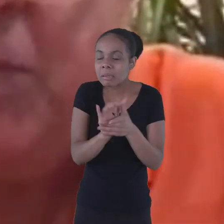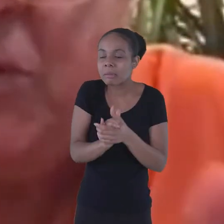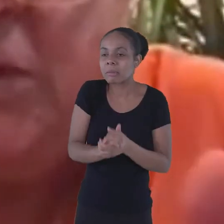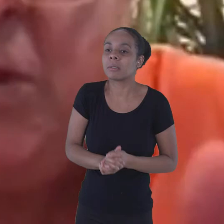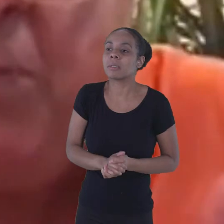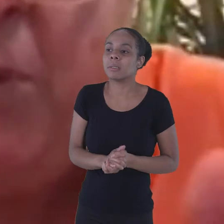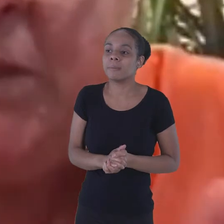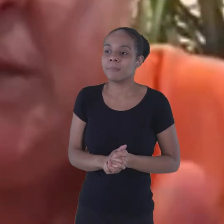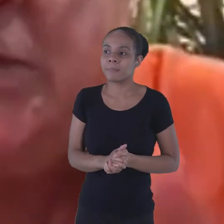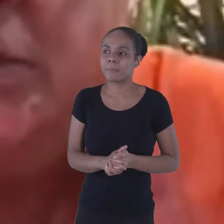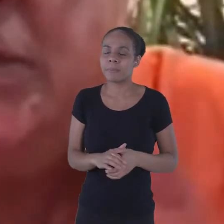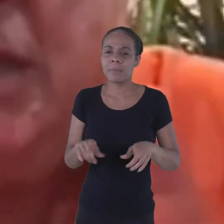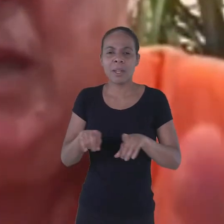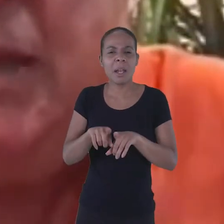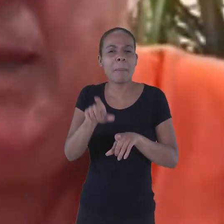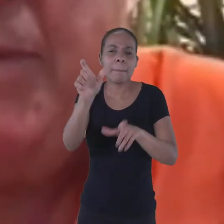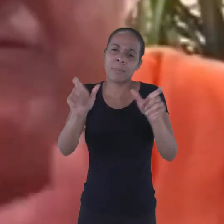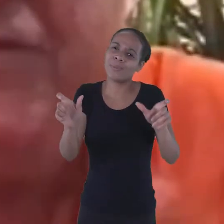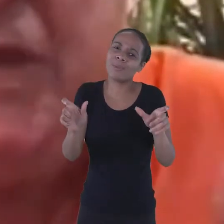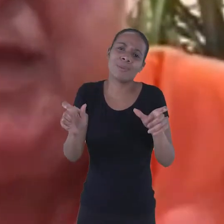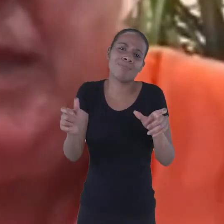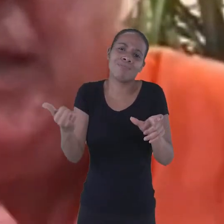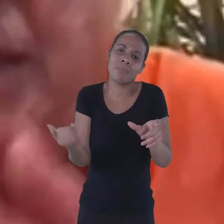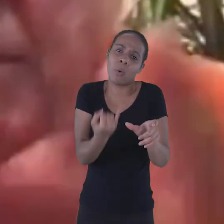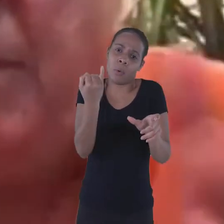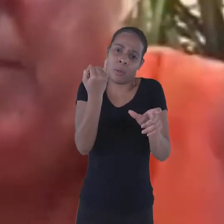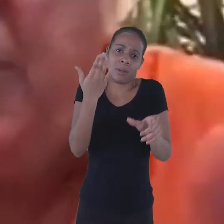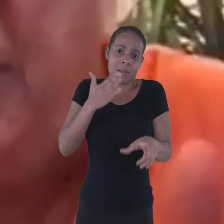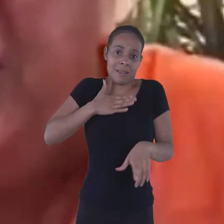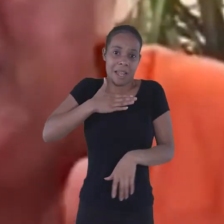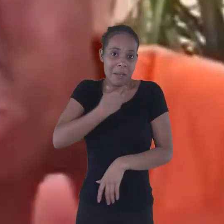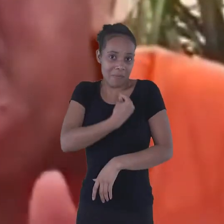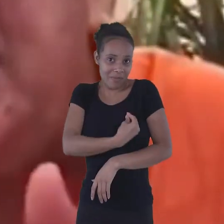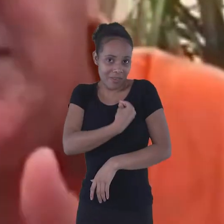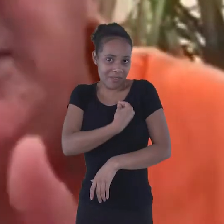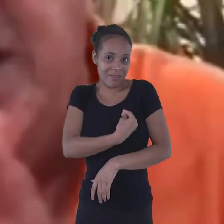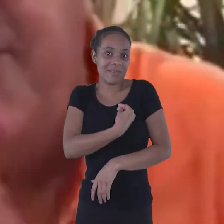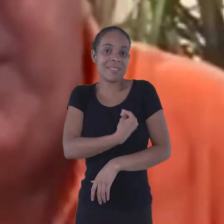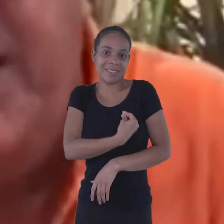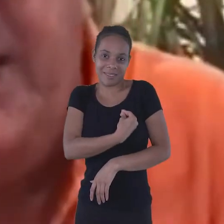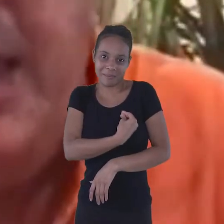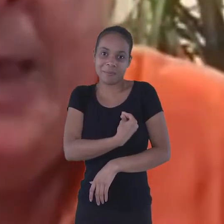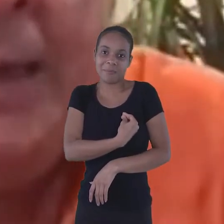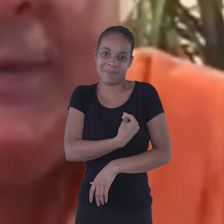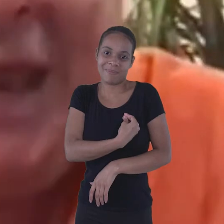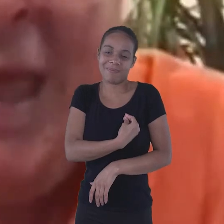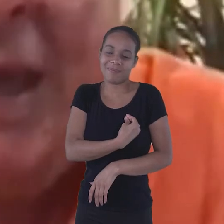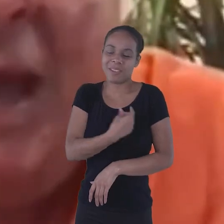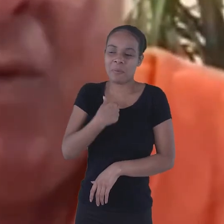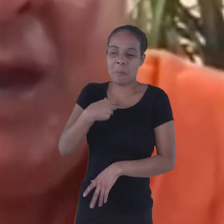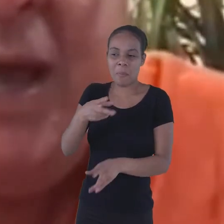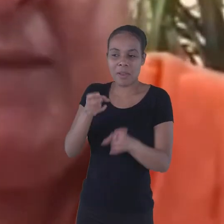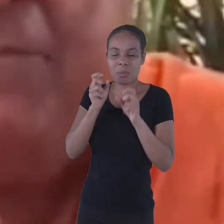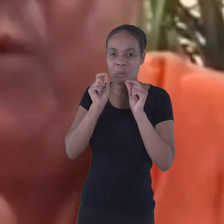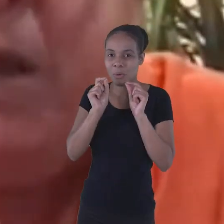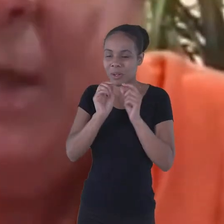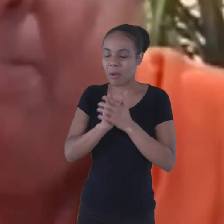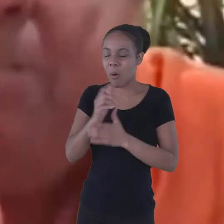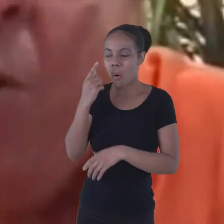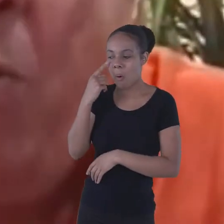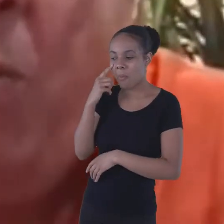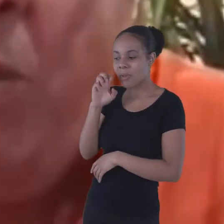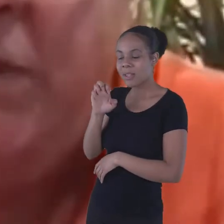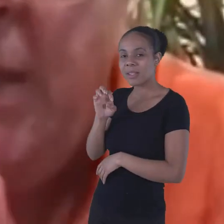dessas pessoas tão importantes na minha vida e na vida, de dizer assim: Stepan, tá legal, cara, porra,